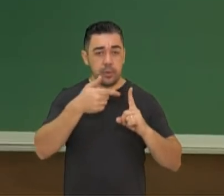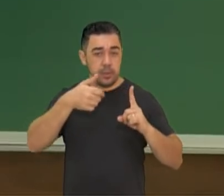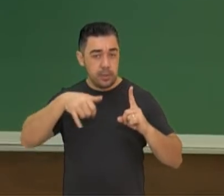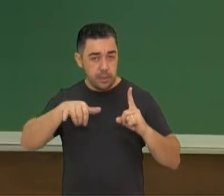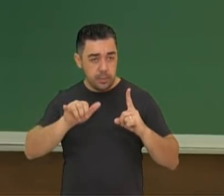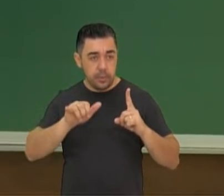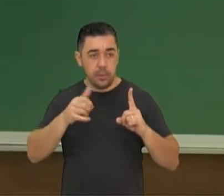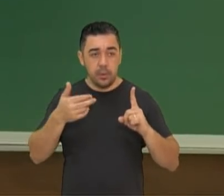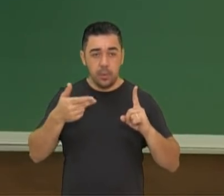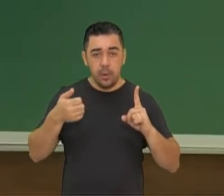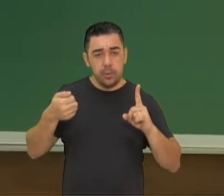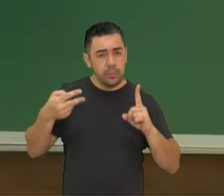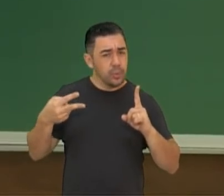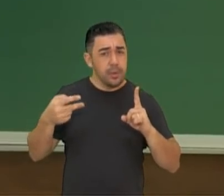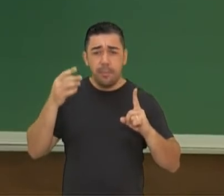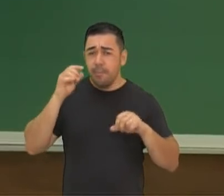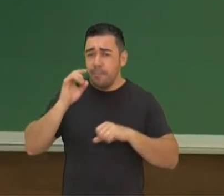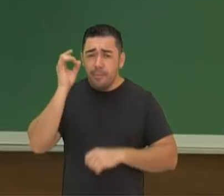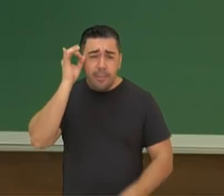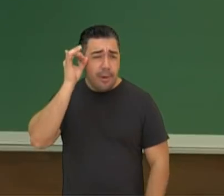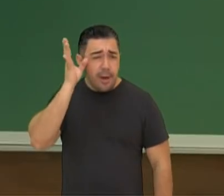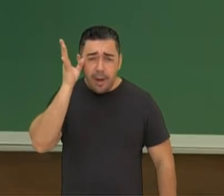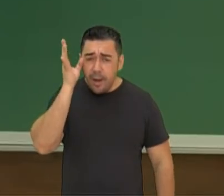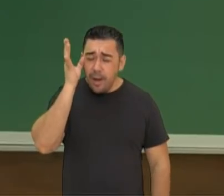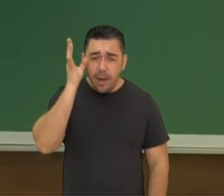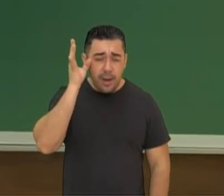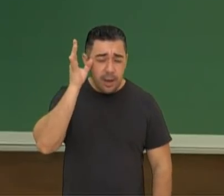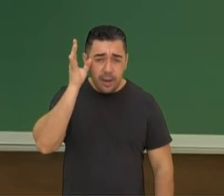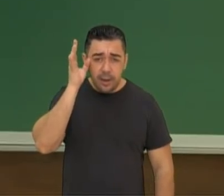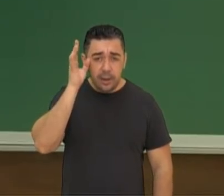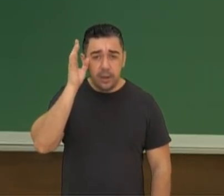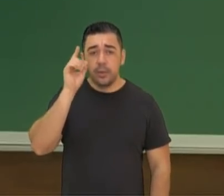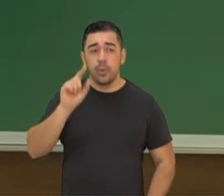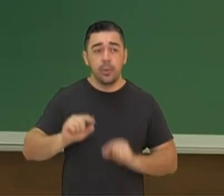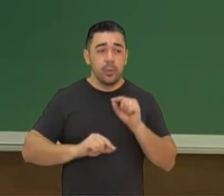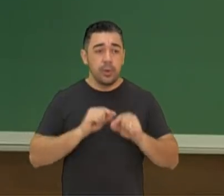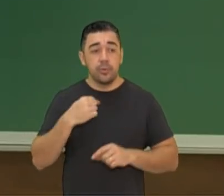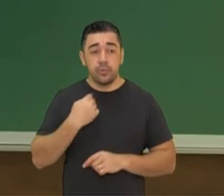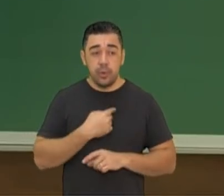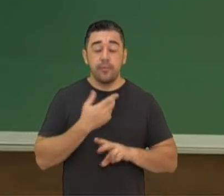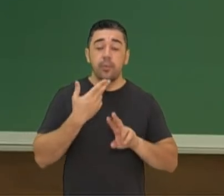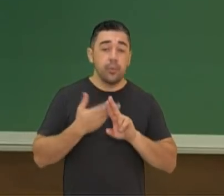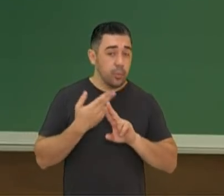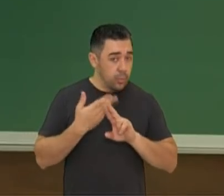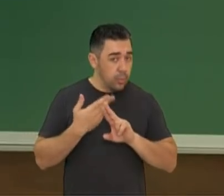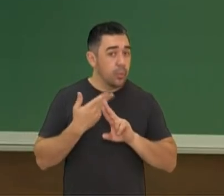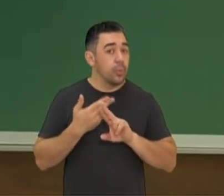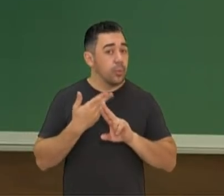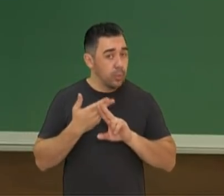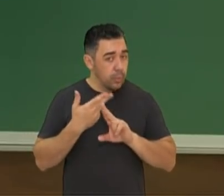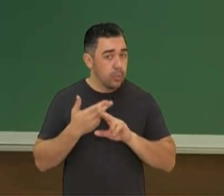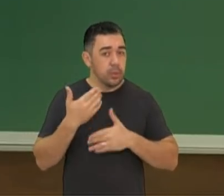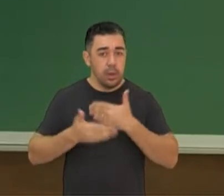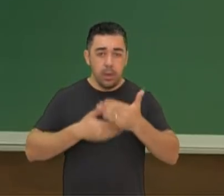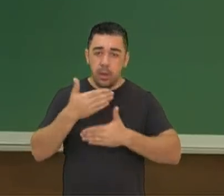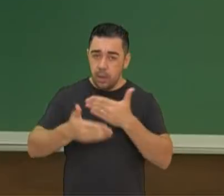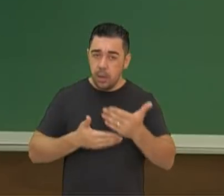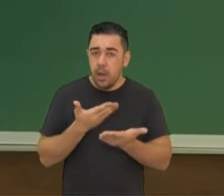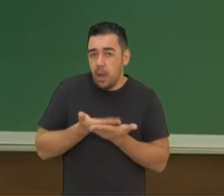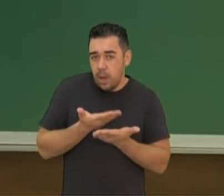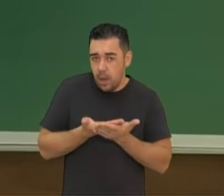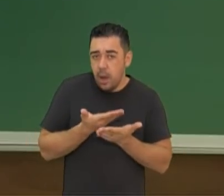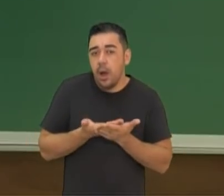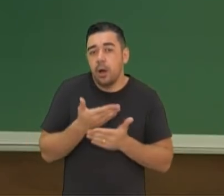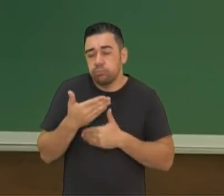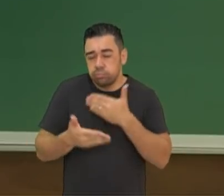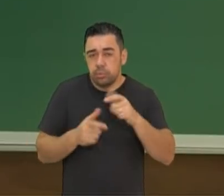letra B, ela é mais simples ainda, mas ela guarda um procedimento que a gente vai usar muito ao longo aí das aulas, ao longo